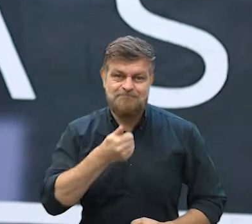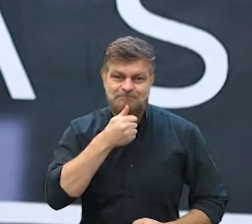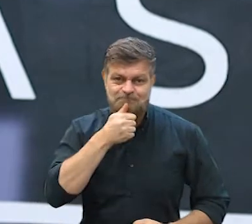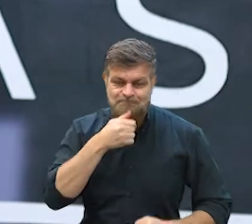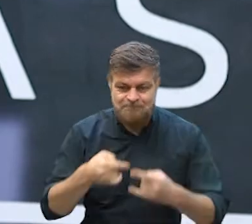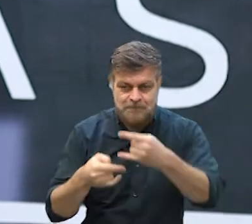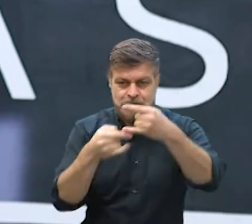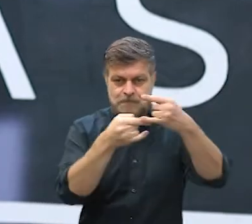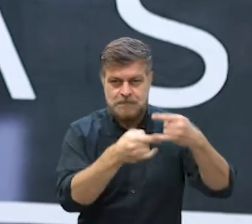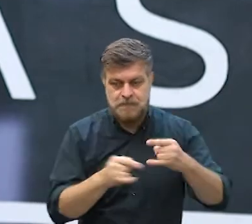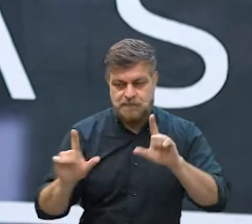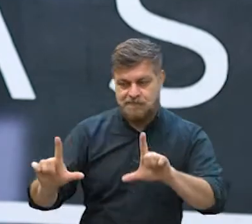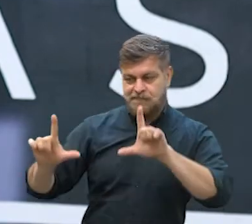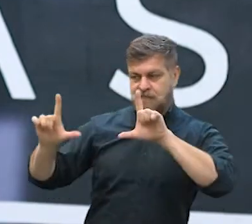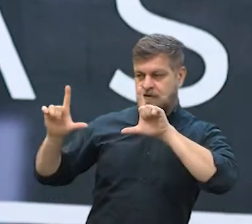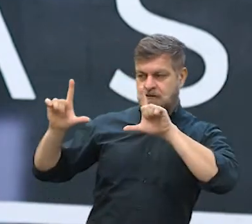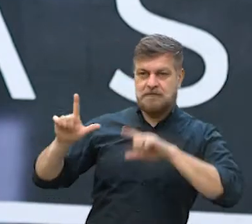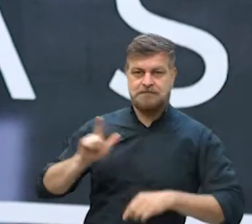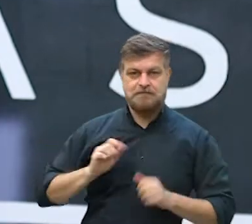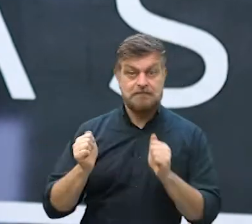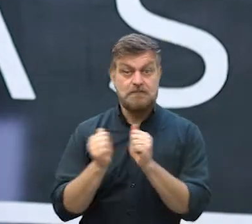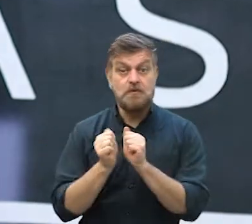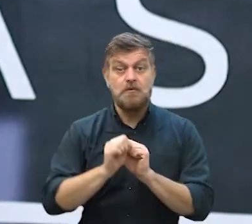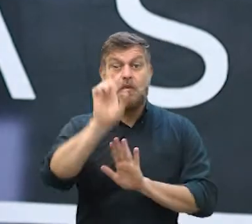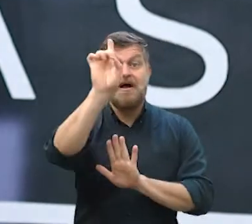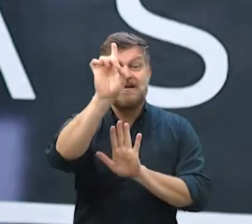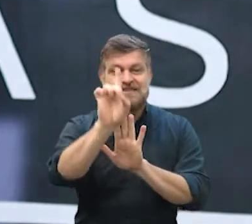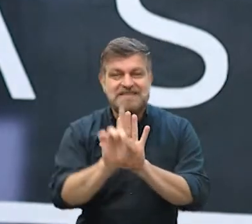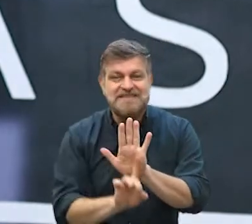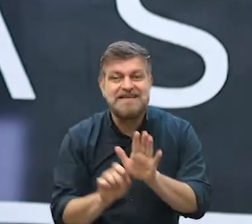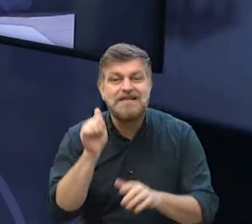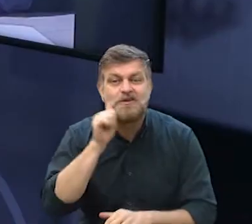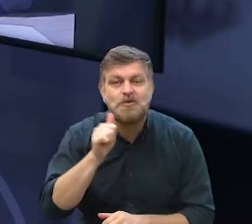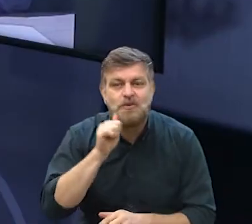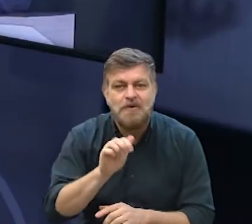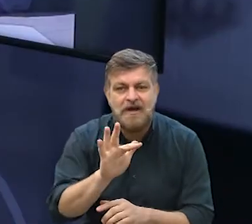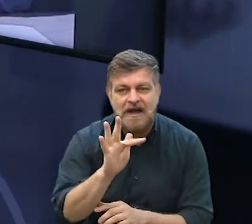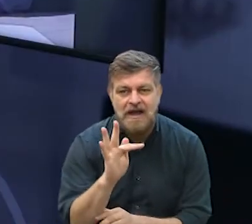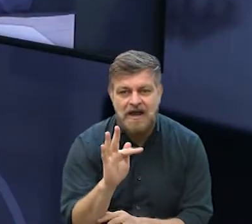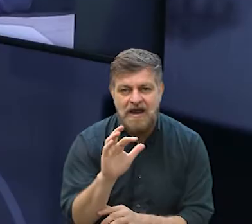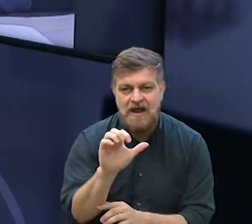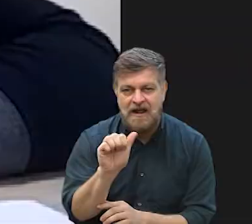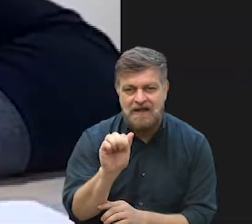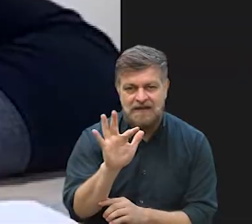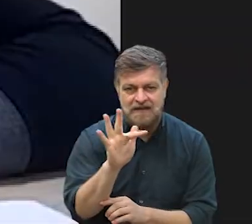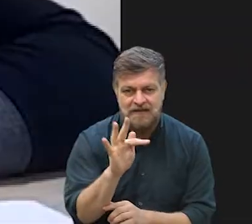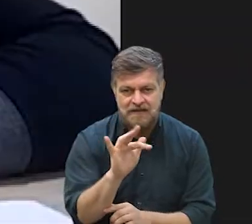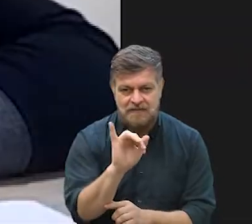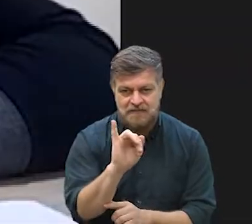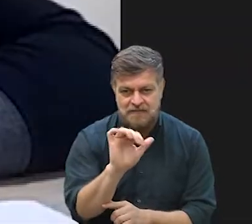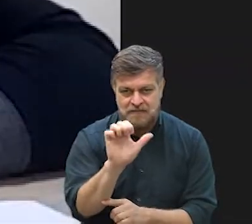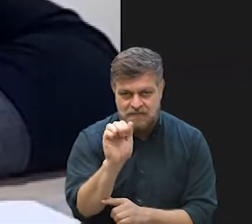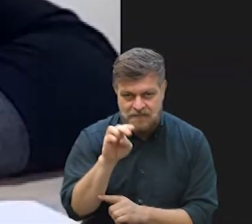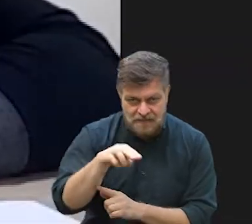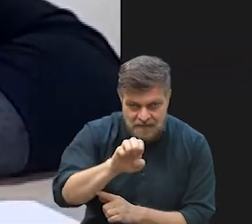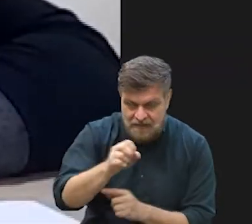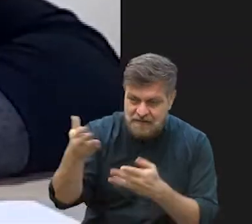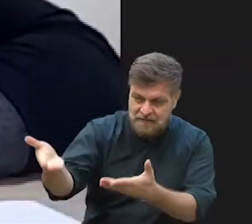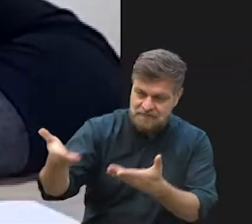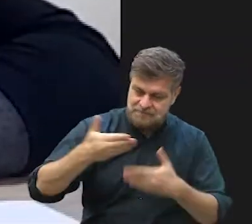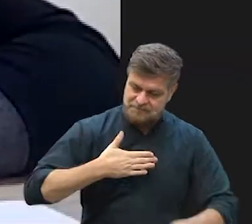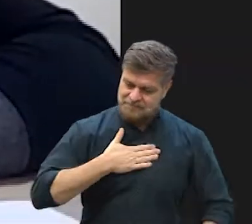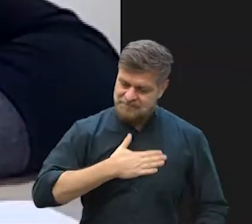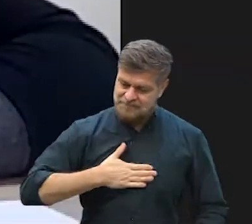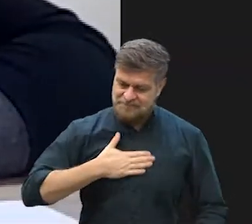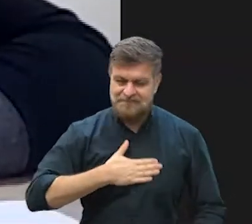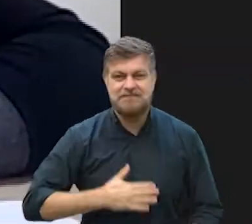pandemia, com a diretora educacional Tatiane Nery Trombelli Ribeiro. Tatiane, seja muito bem-vinda ao Mãos Solidárias, é um